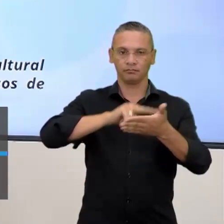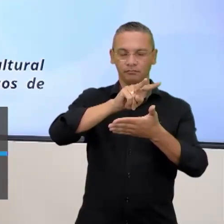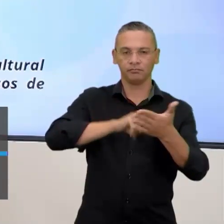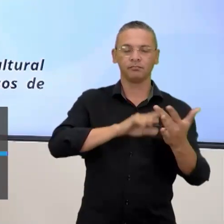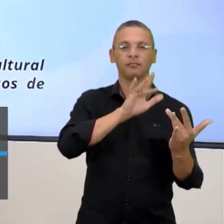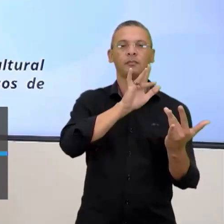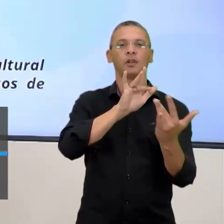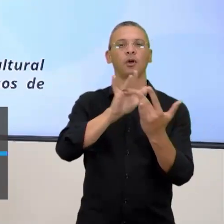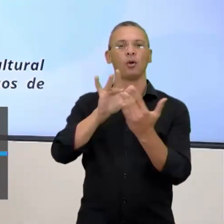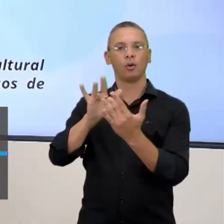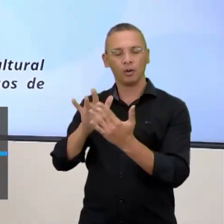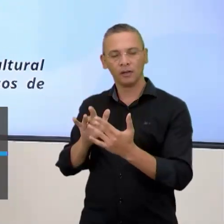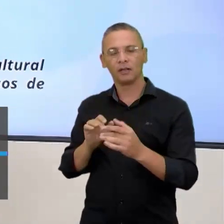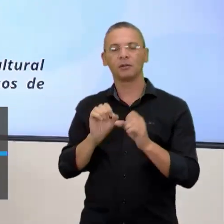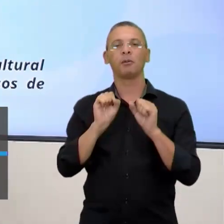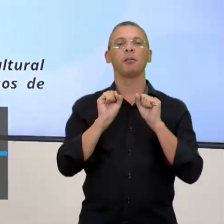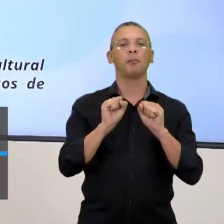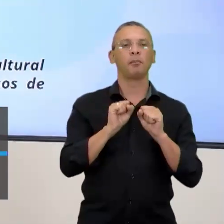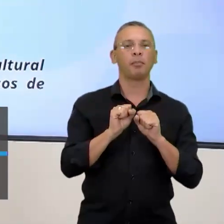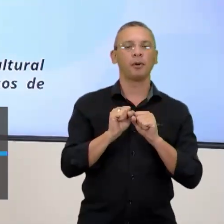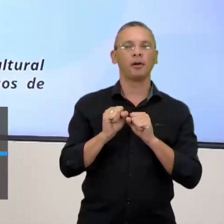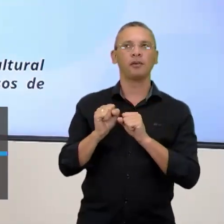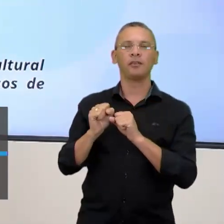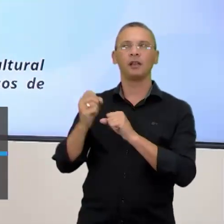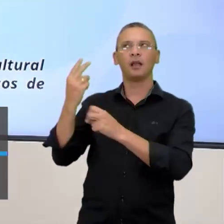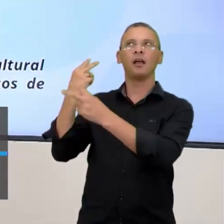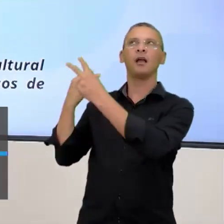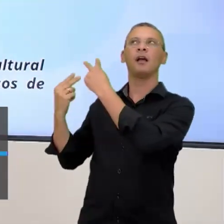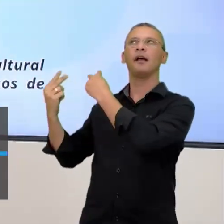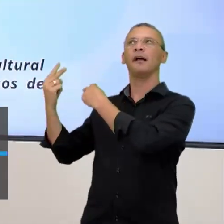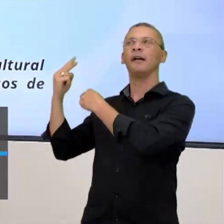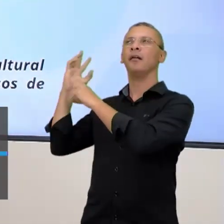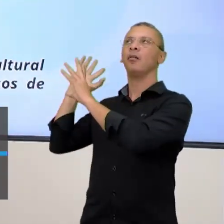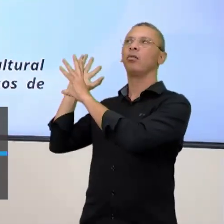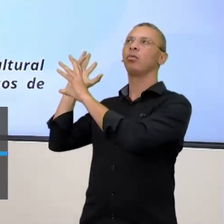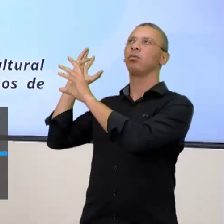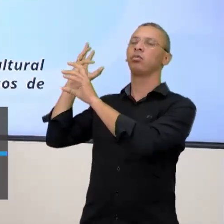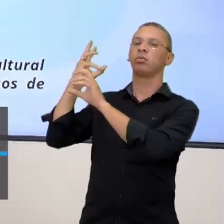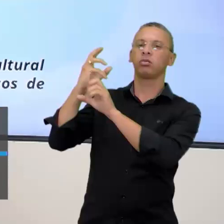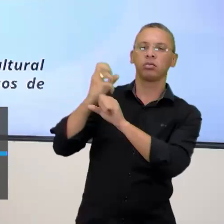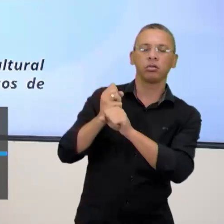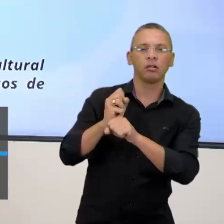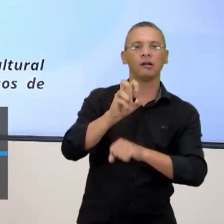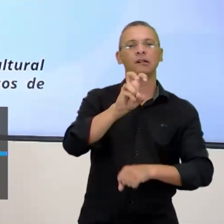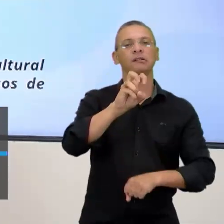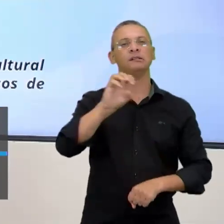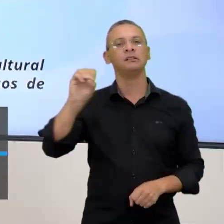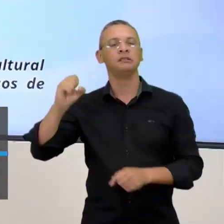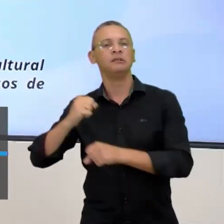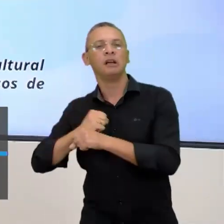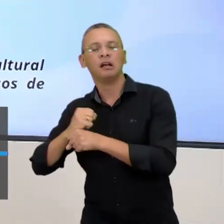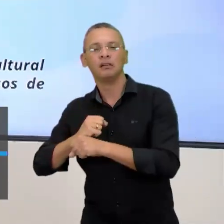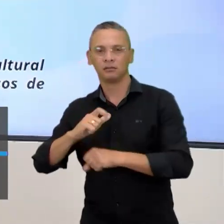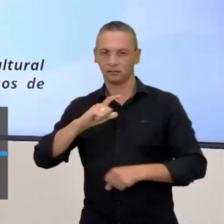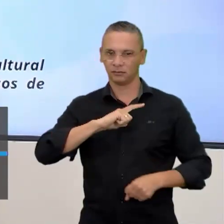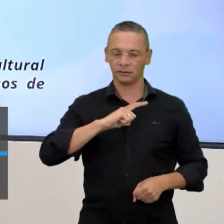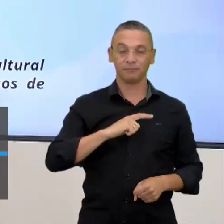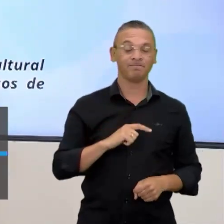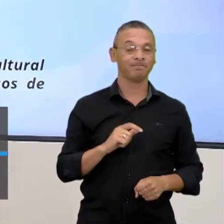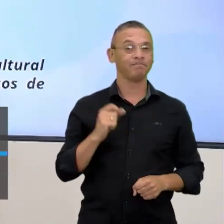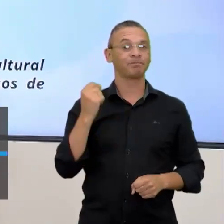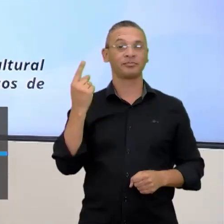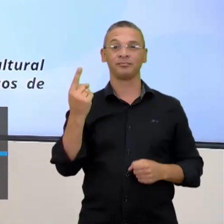contato, ele pode ter uma história de 100, 200, 300, 500 anos. Geralmente isso aí é